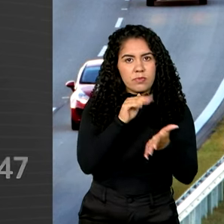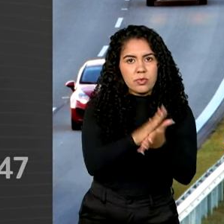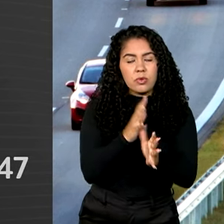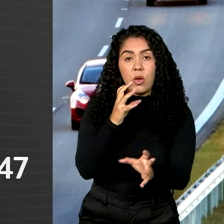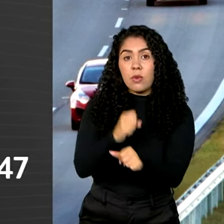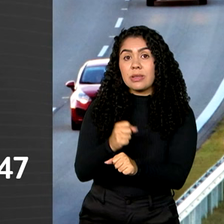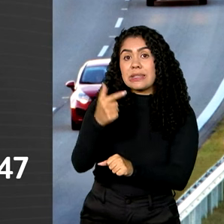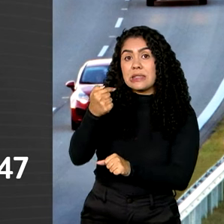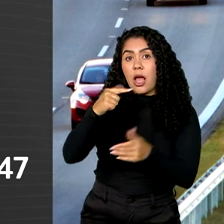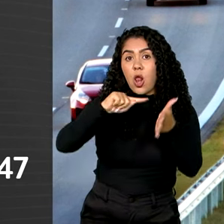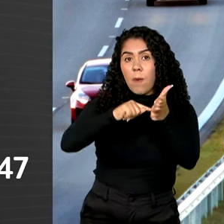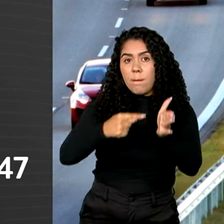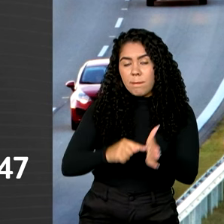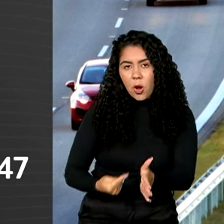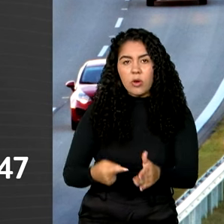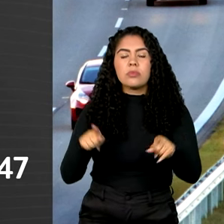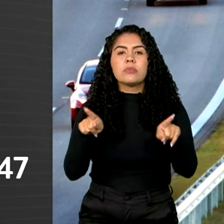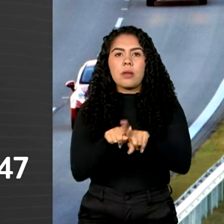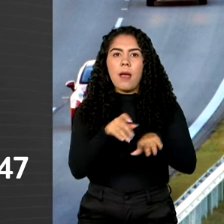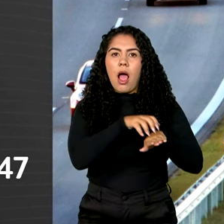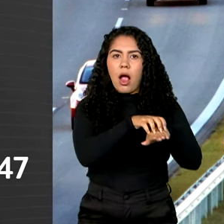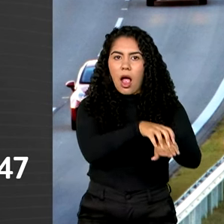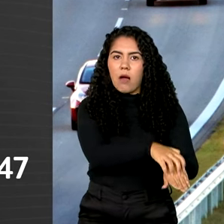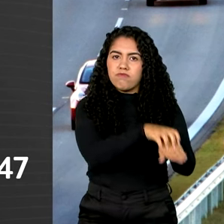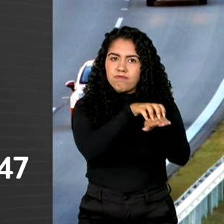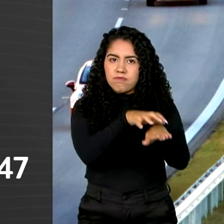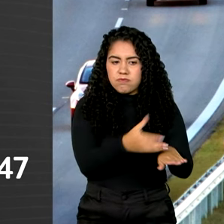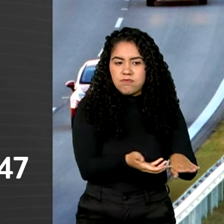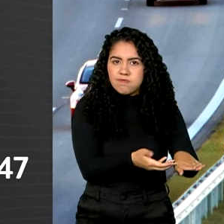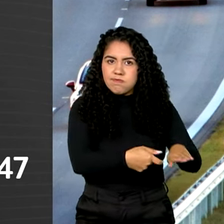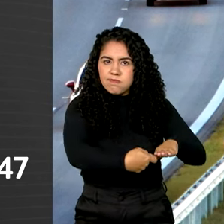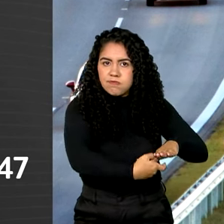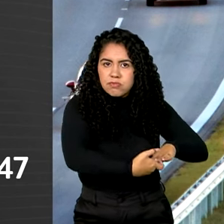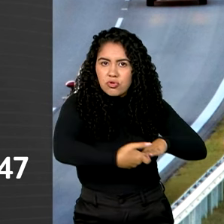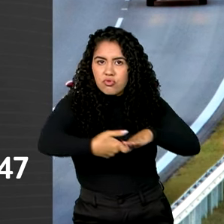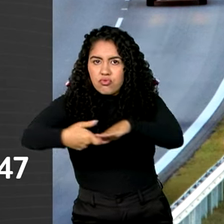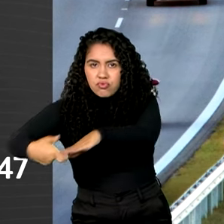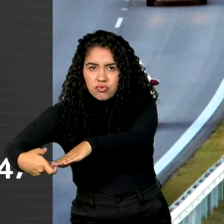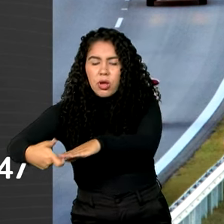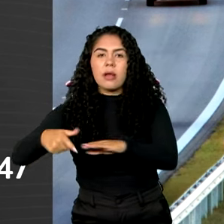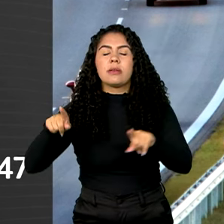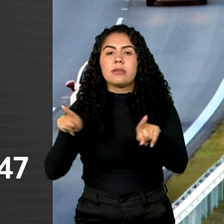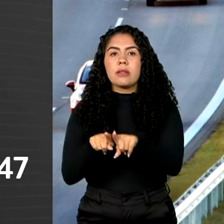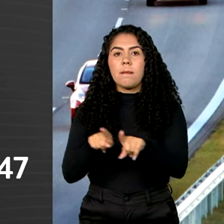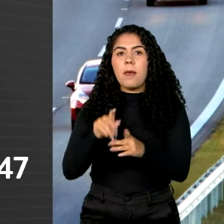7 pontos na carteira, recolhimento do veículo e multa de